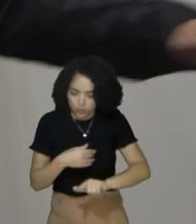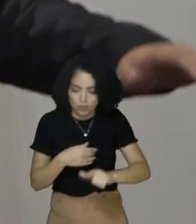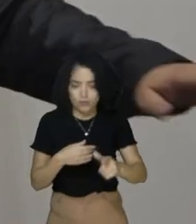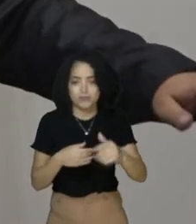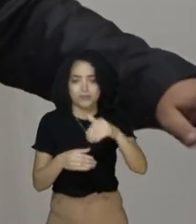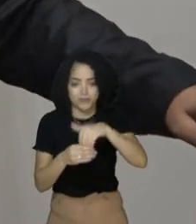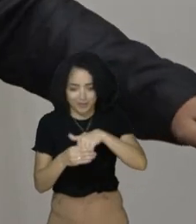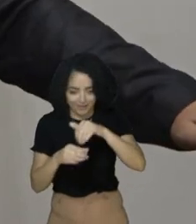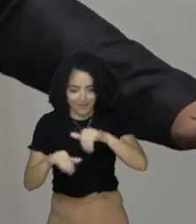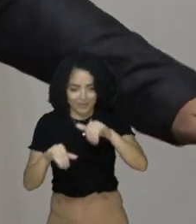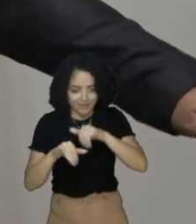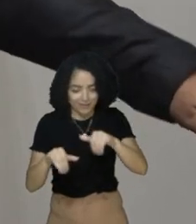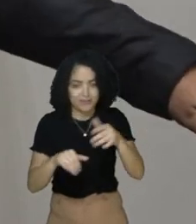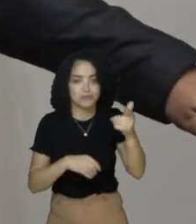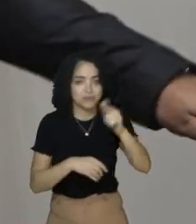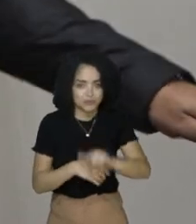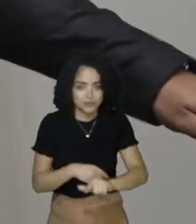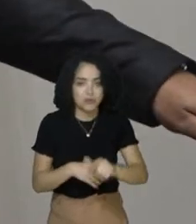tem gente reeleita.